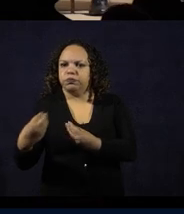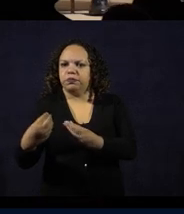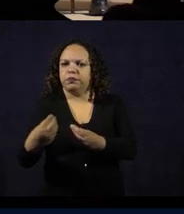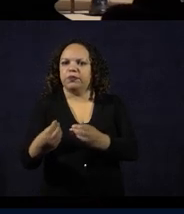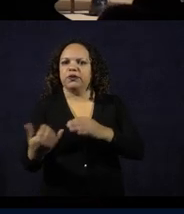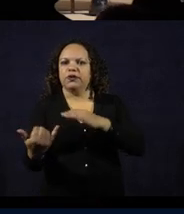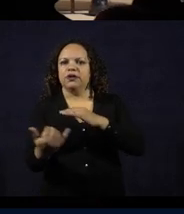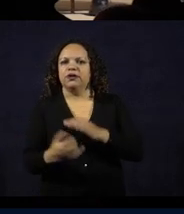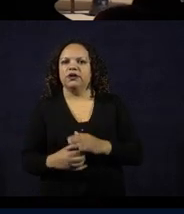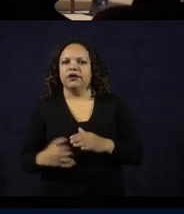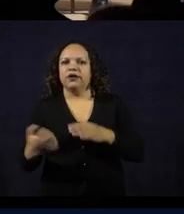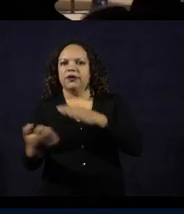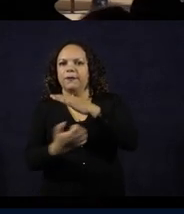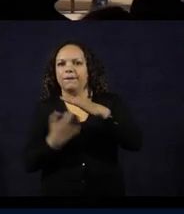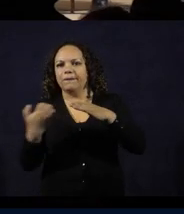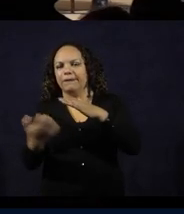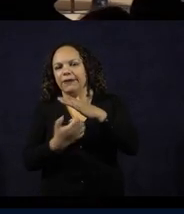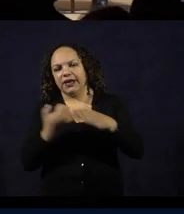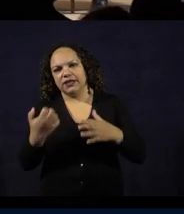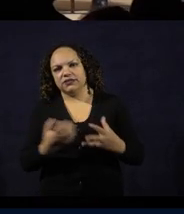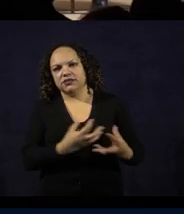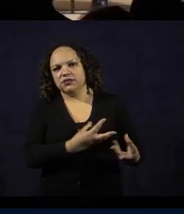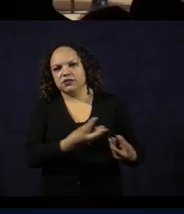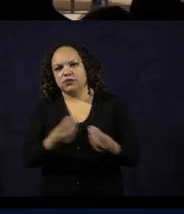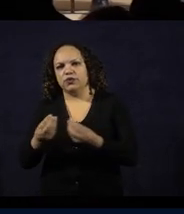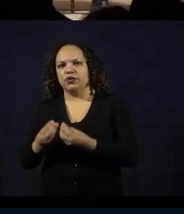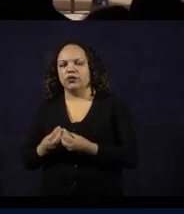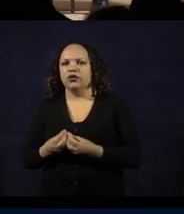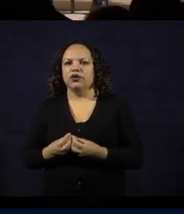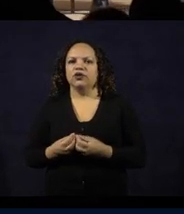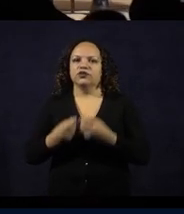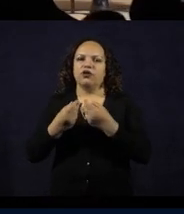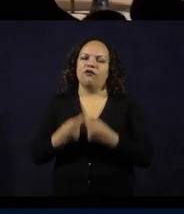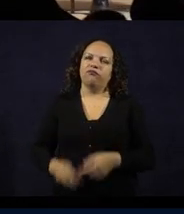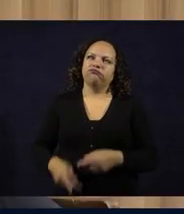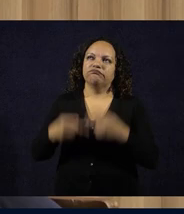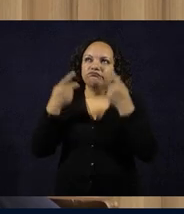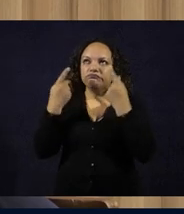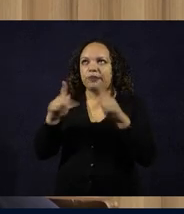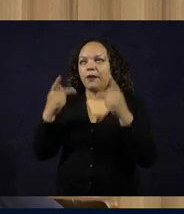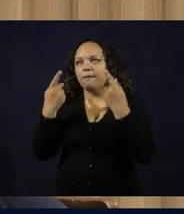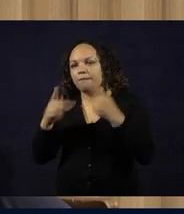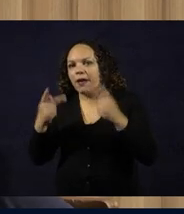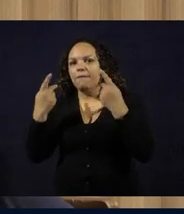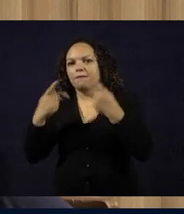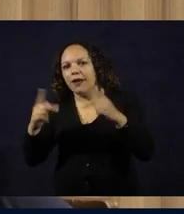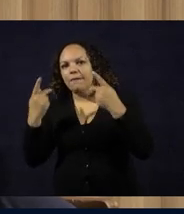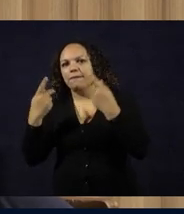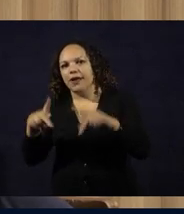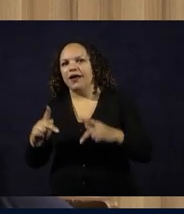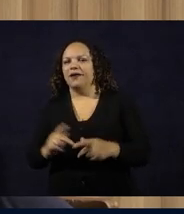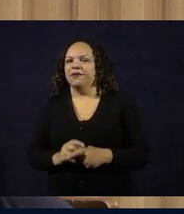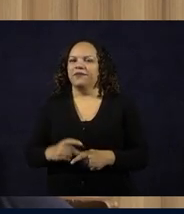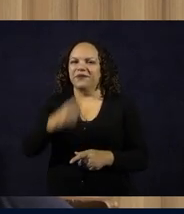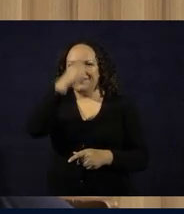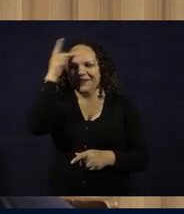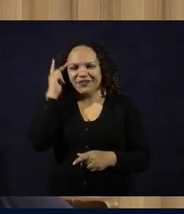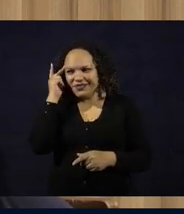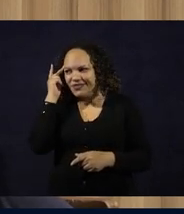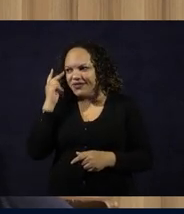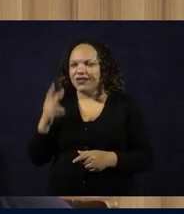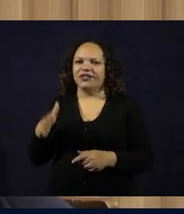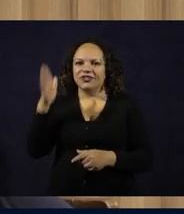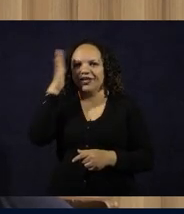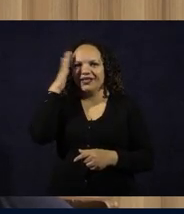para caramba Ivo a gente vai a gente só pregava para convertido Agora vai ficar mais fácil a nossa vida né então acho que